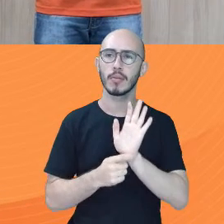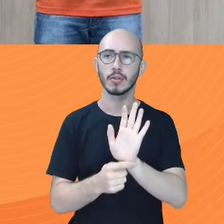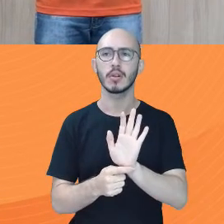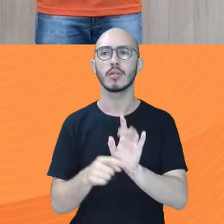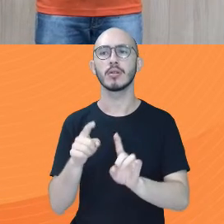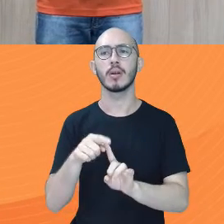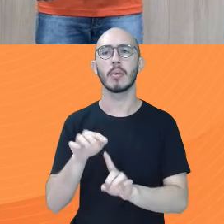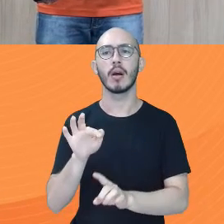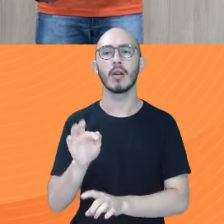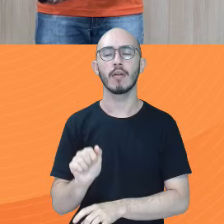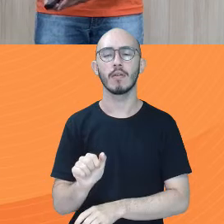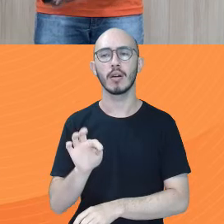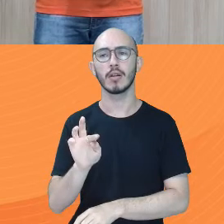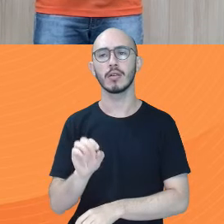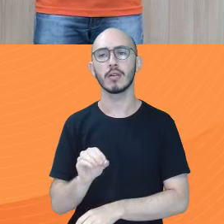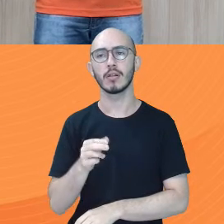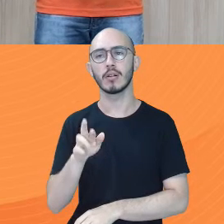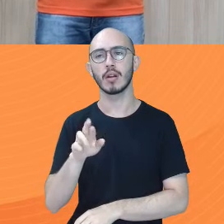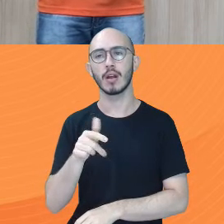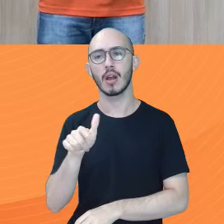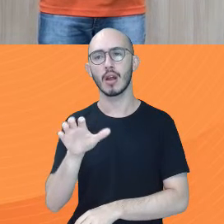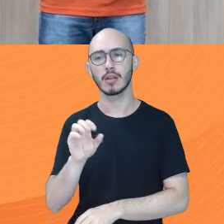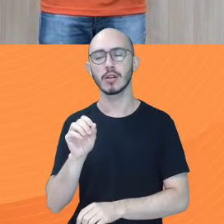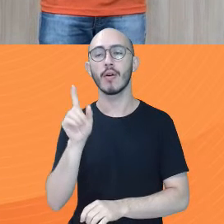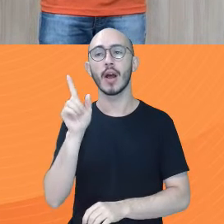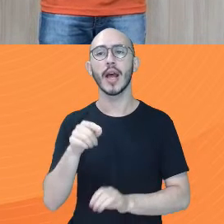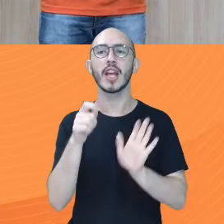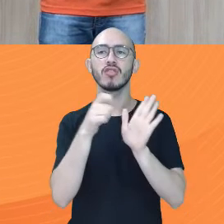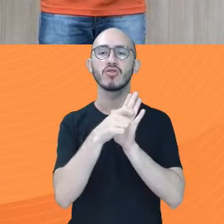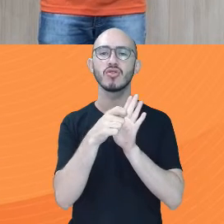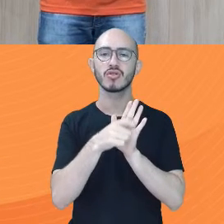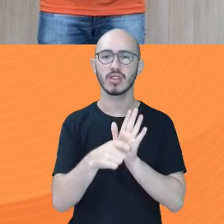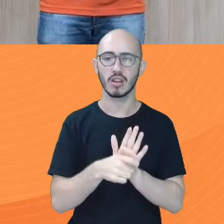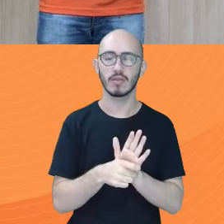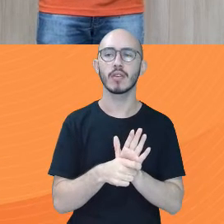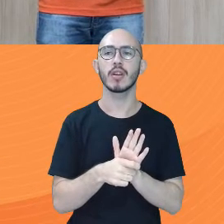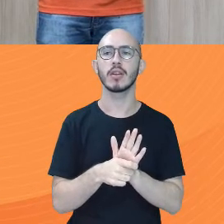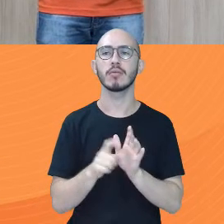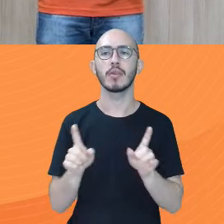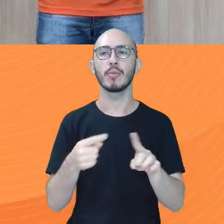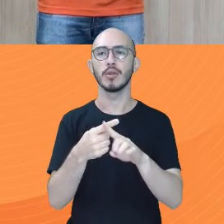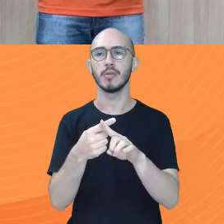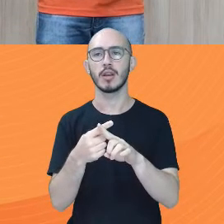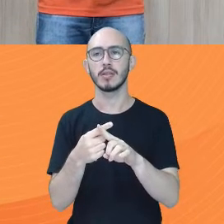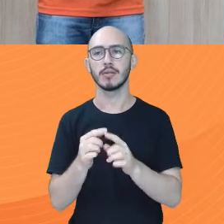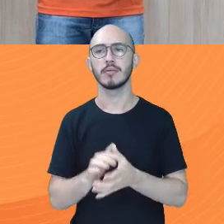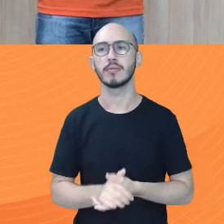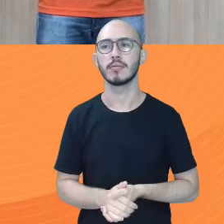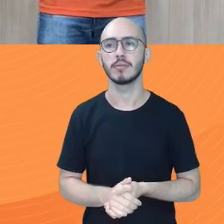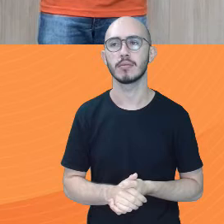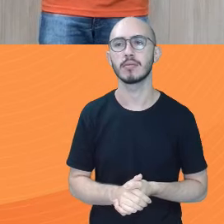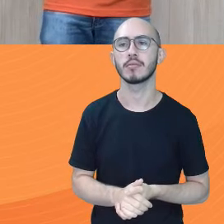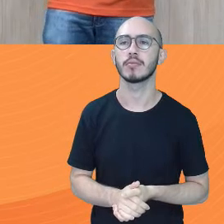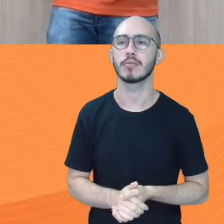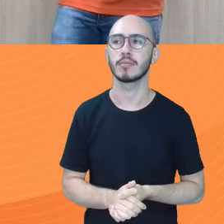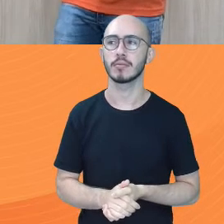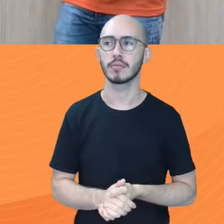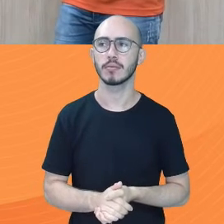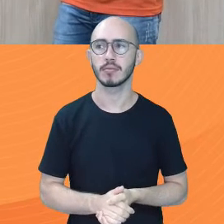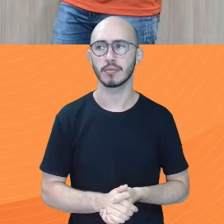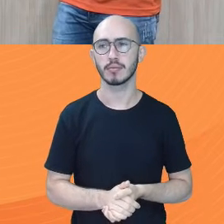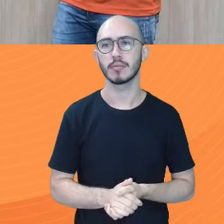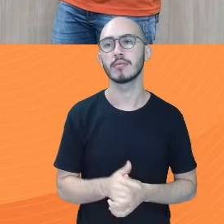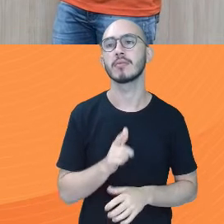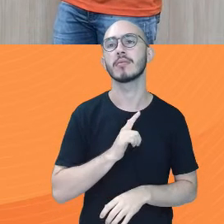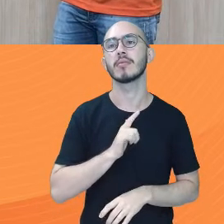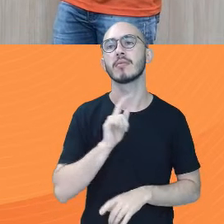fatoração. Lembra o que é fatoração, né? É escrever algo em forma de multiplicação, em forma de produto, tá bom? Então, eu